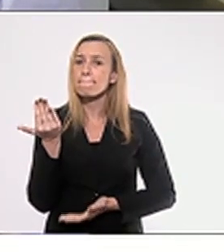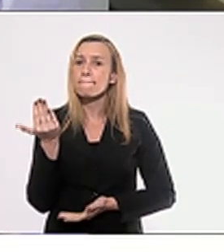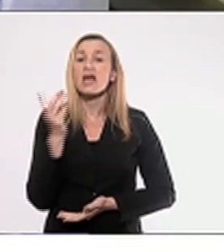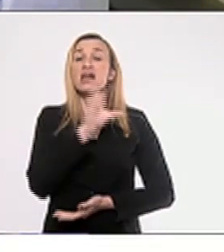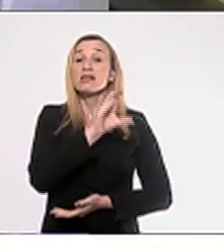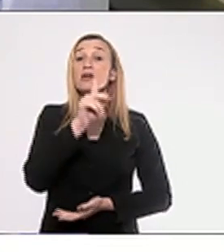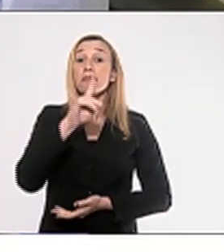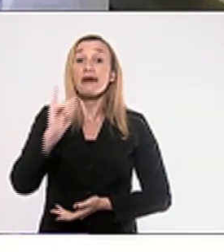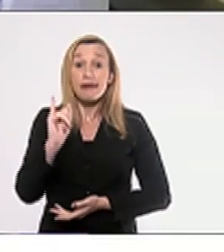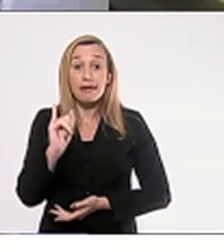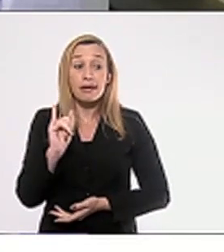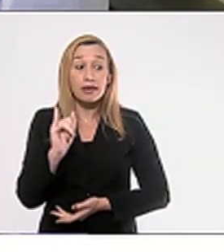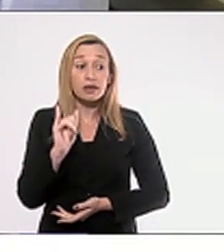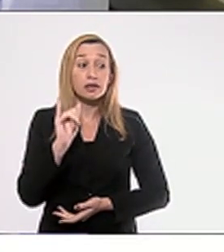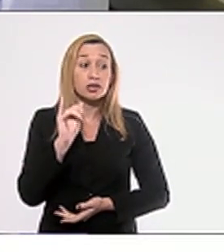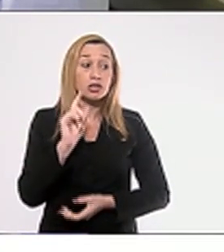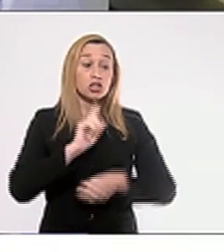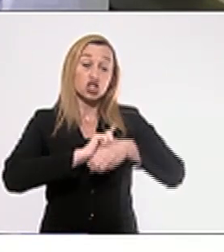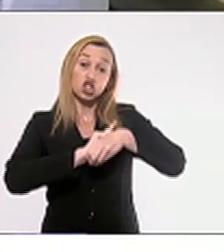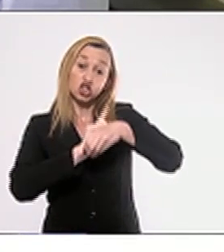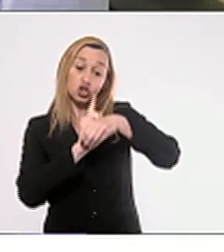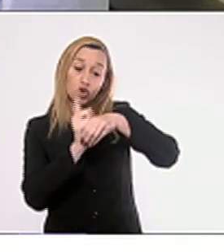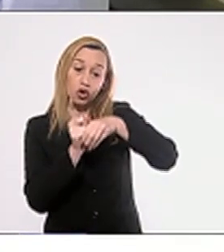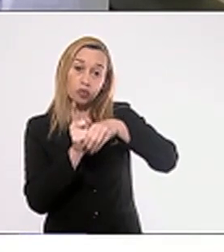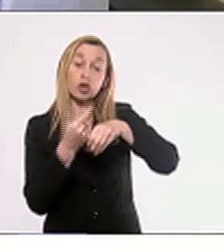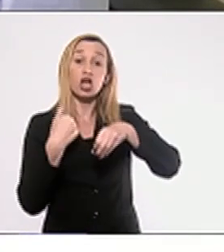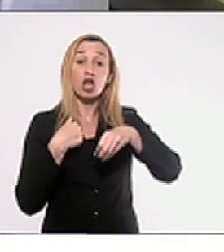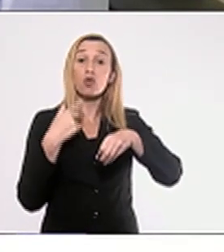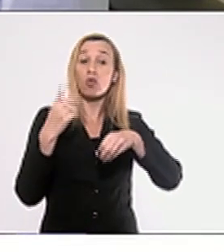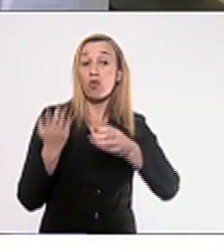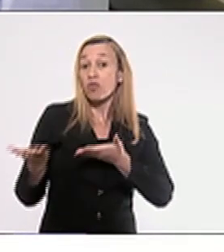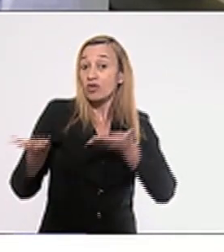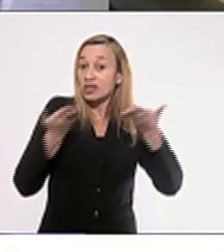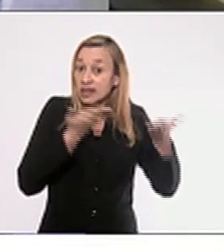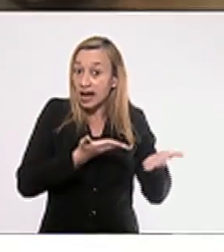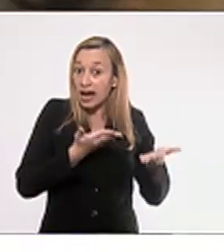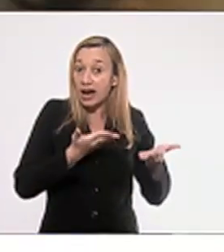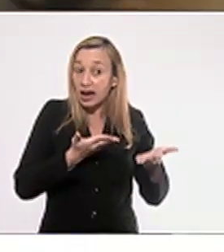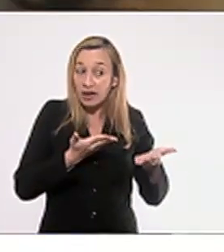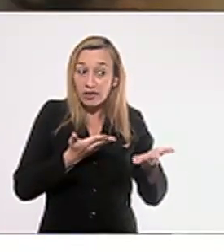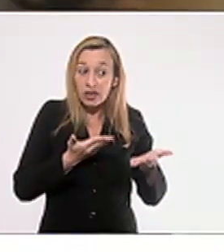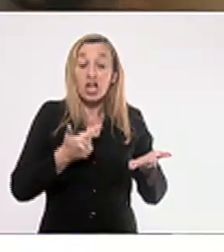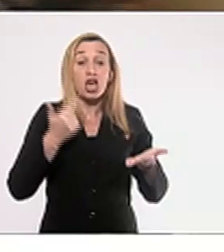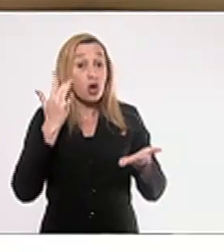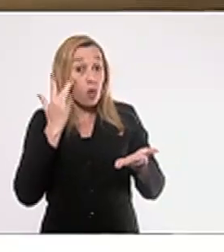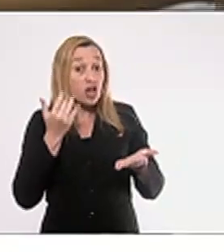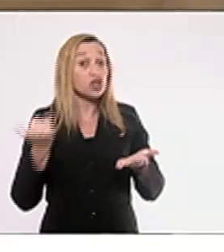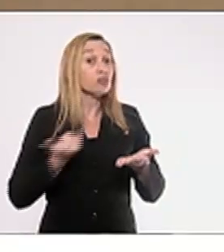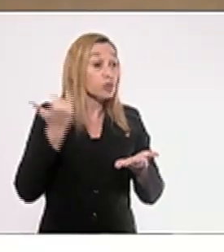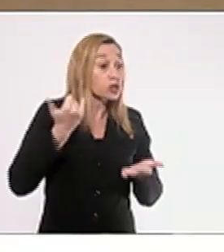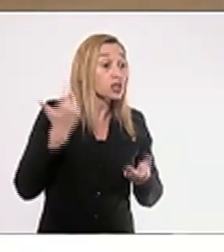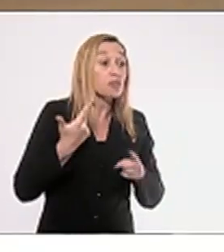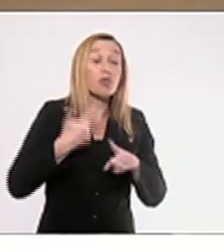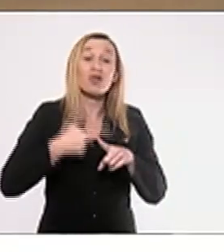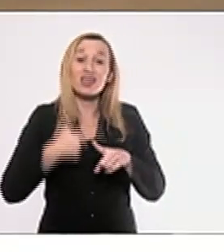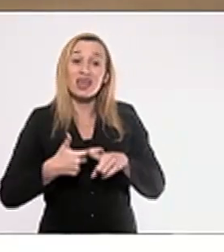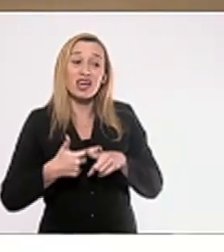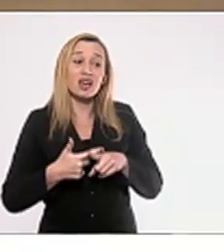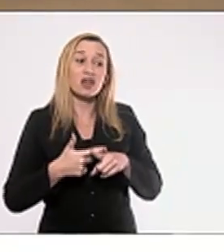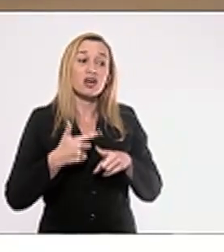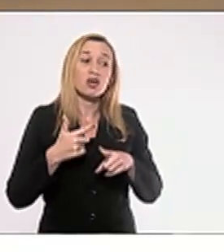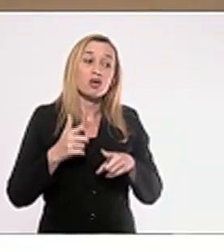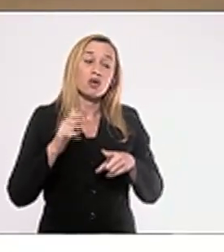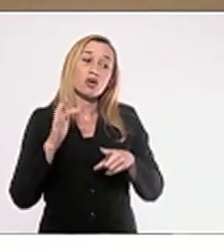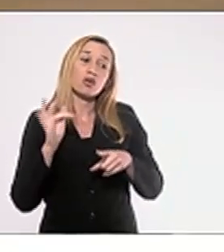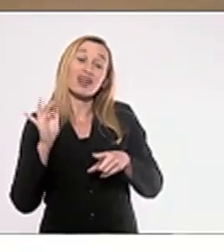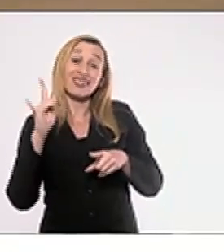a CPI dos hidrômetros. Eu venho convidar os senhores, eu acho muito importante, eu estou falando isso porque uma coisa era técnica,